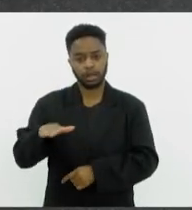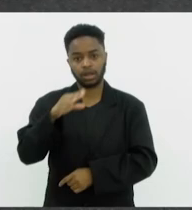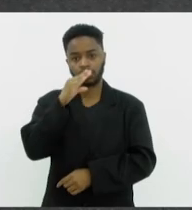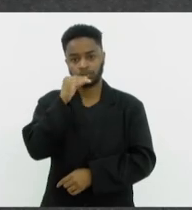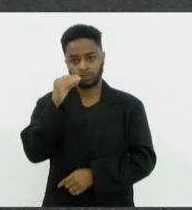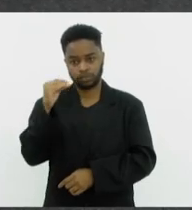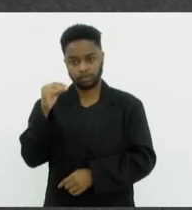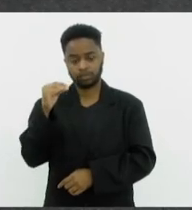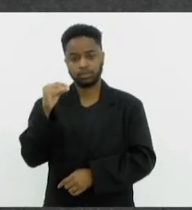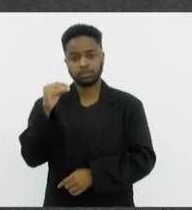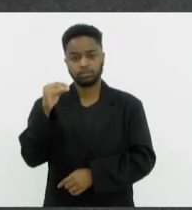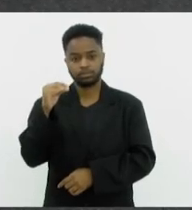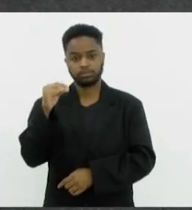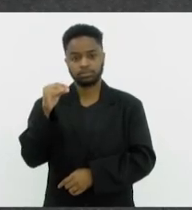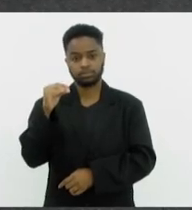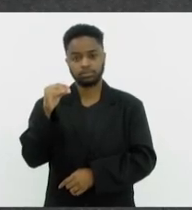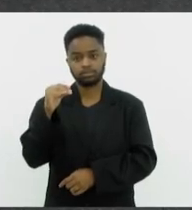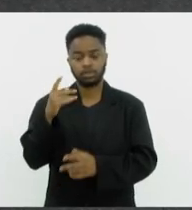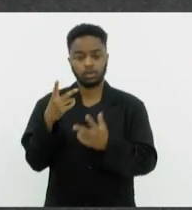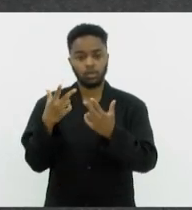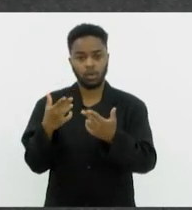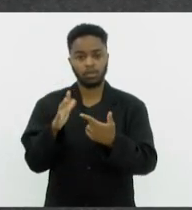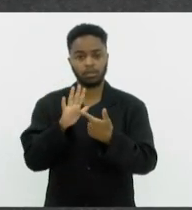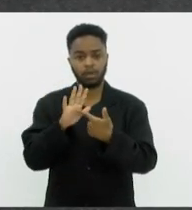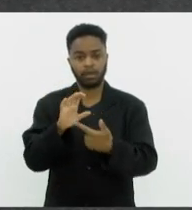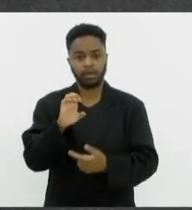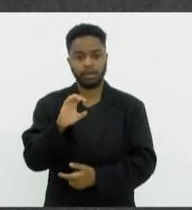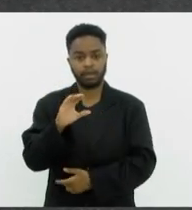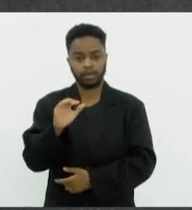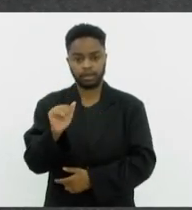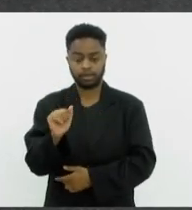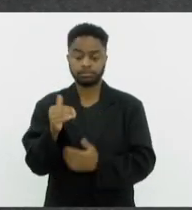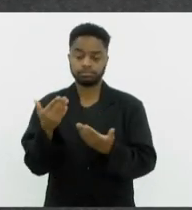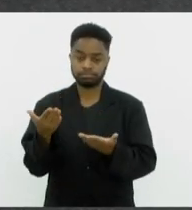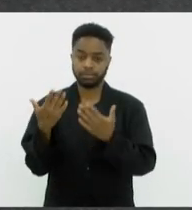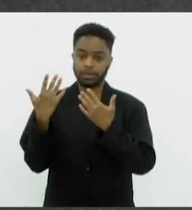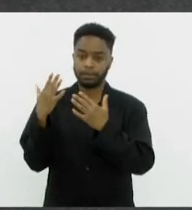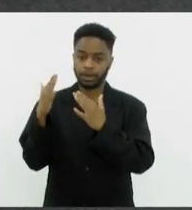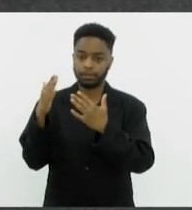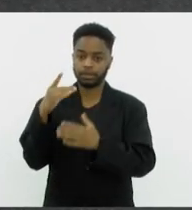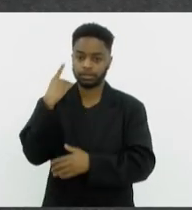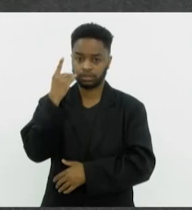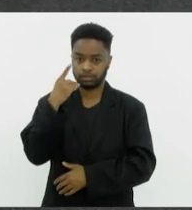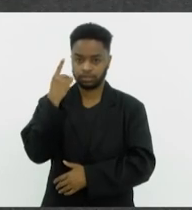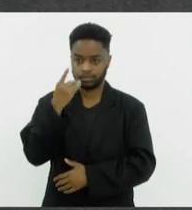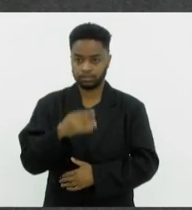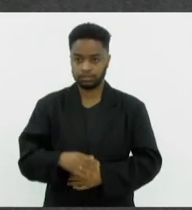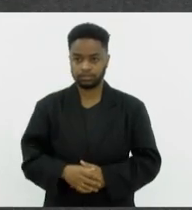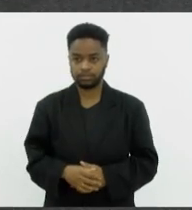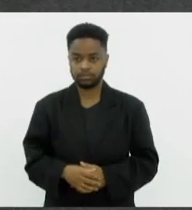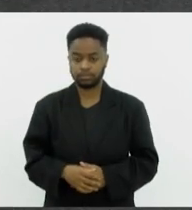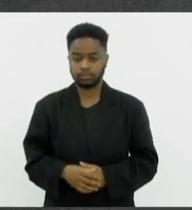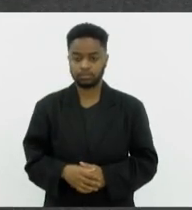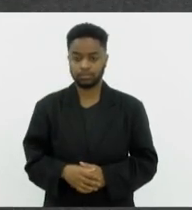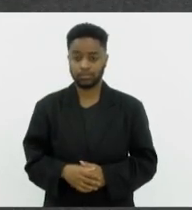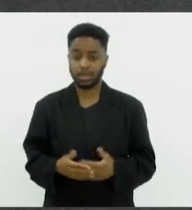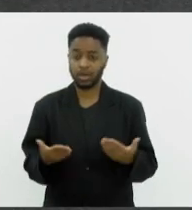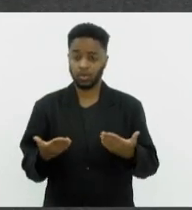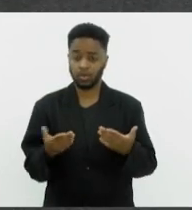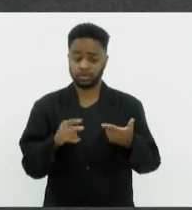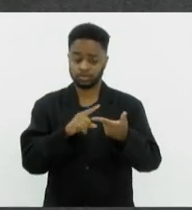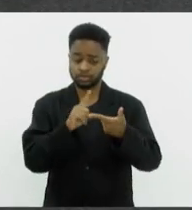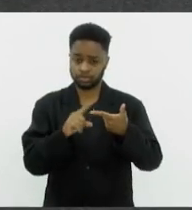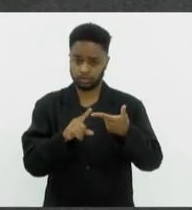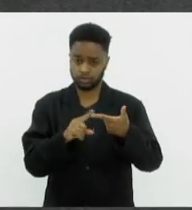adolescente, conforme preconiza o ECA. Então, parabenizar o deputado. Agora, em segundo